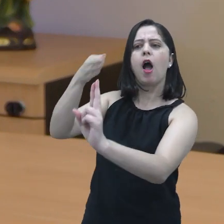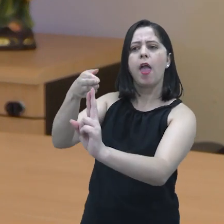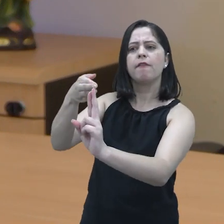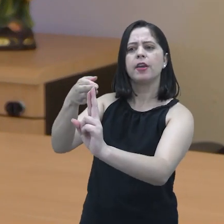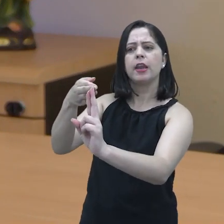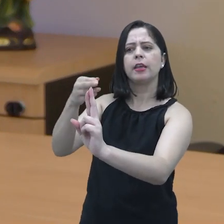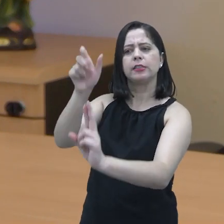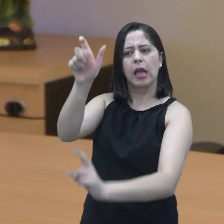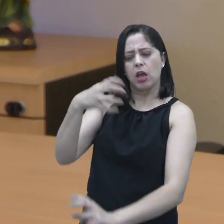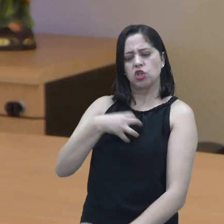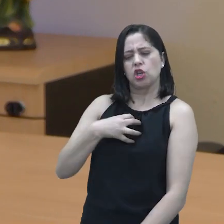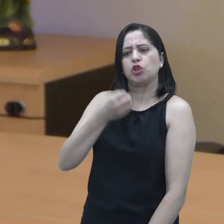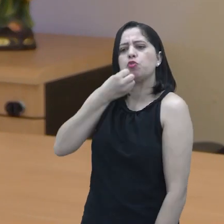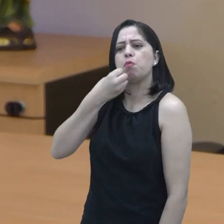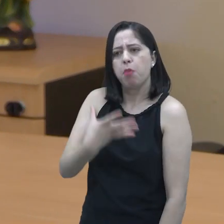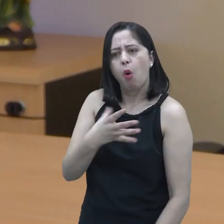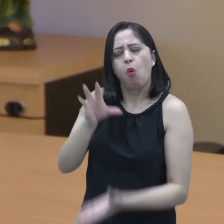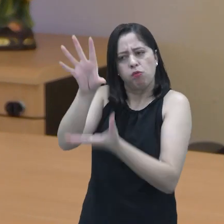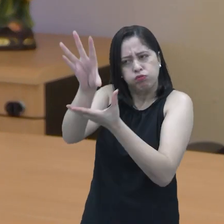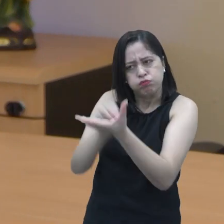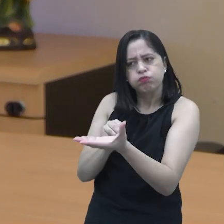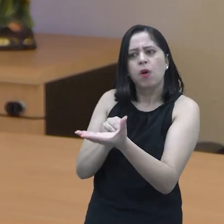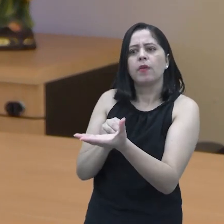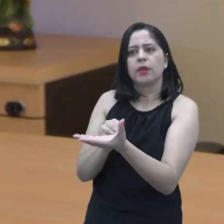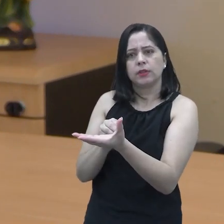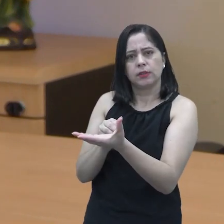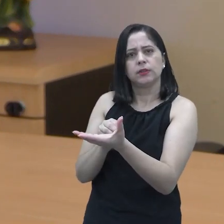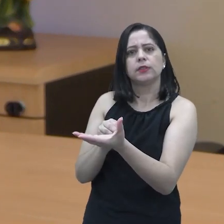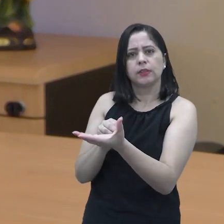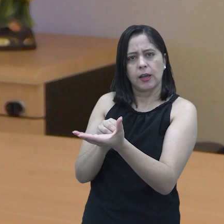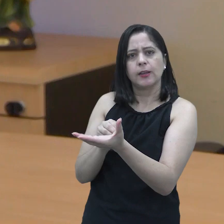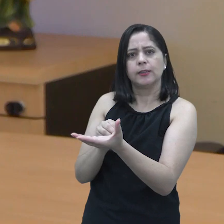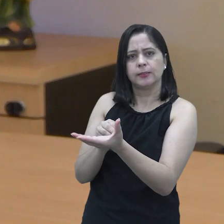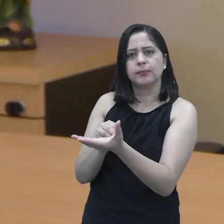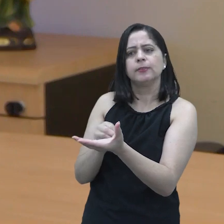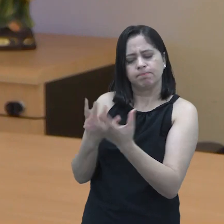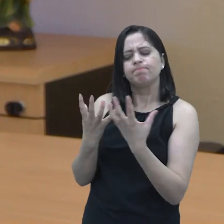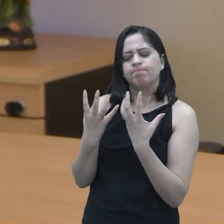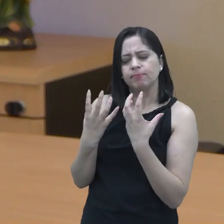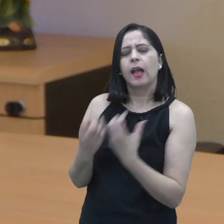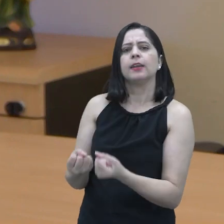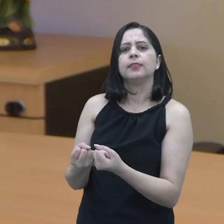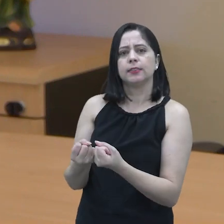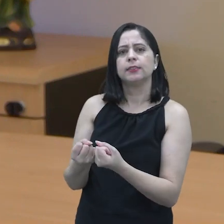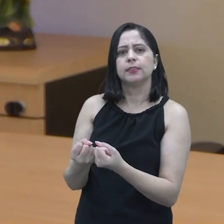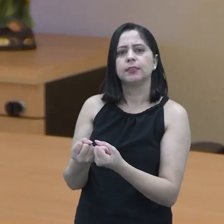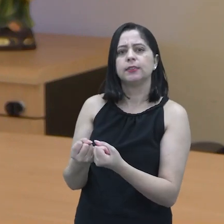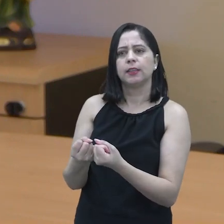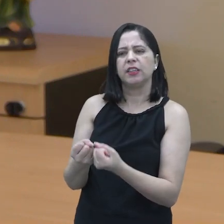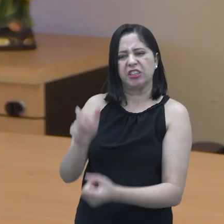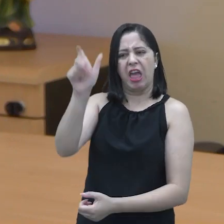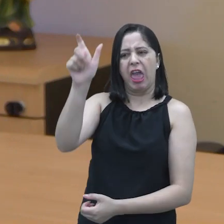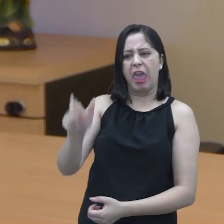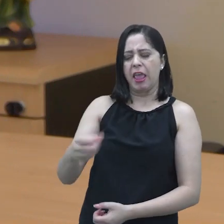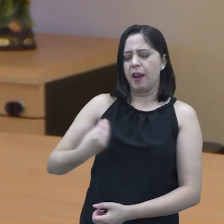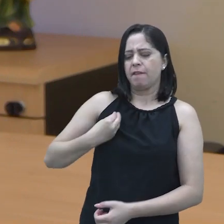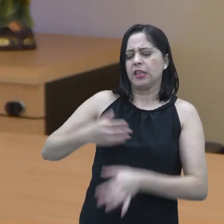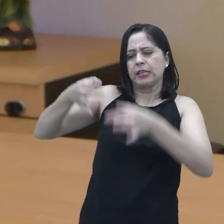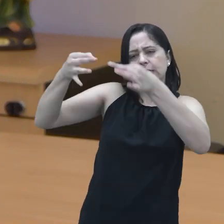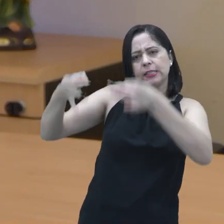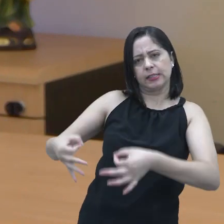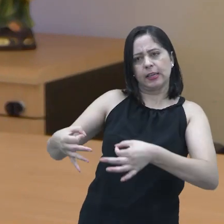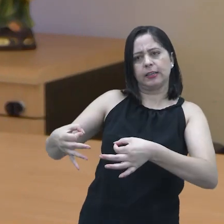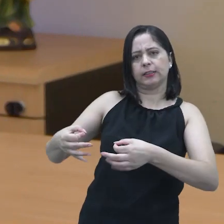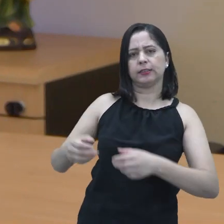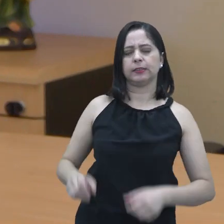reconhecidamente boa, modelar, institucionalmente aceitável, como alguém que possa